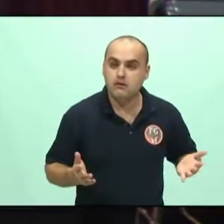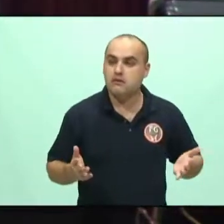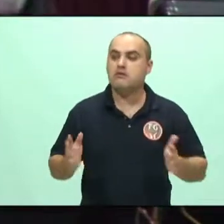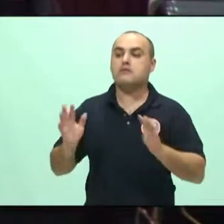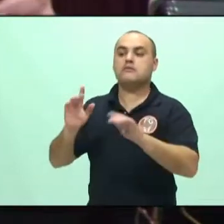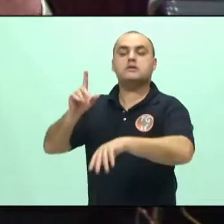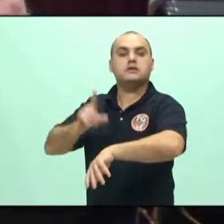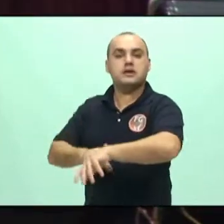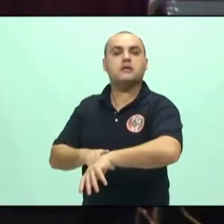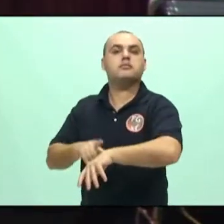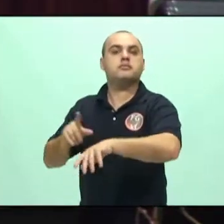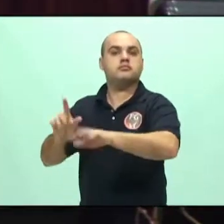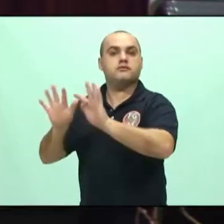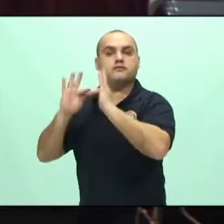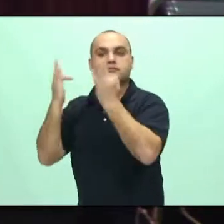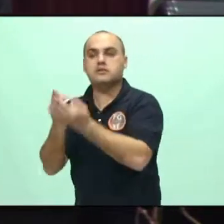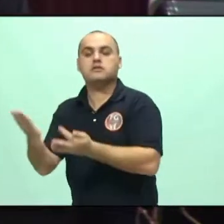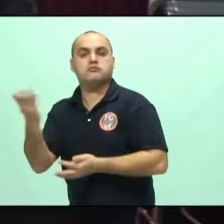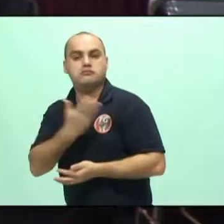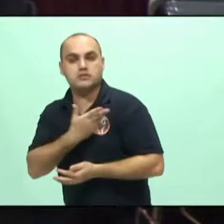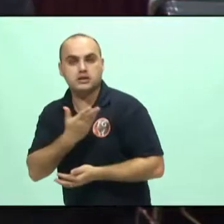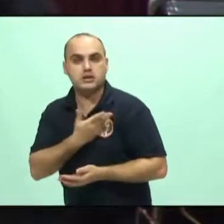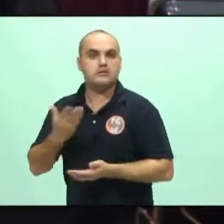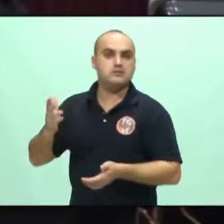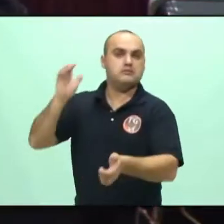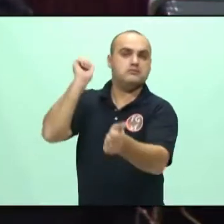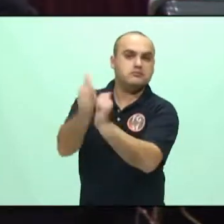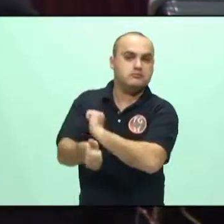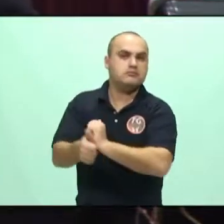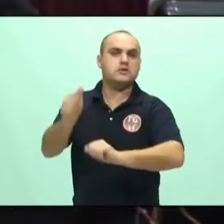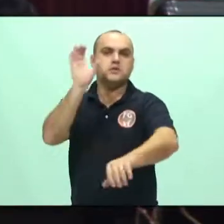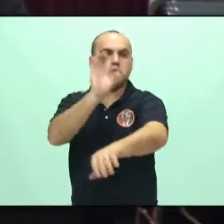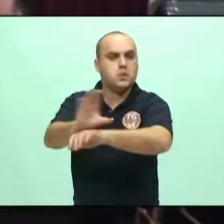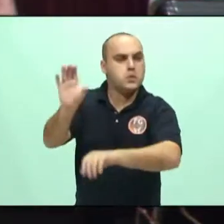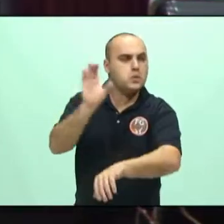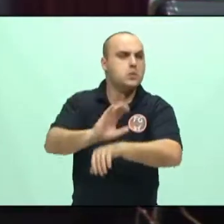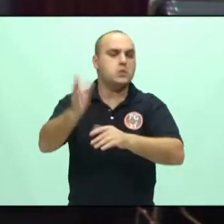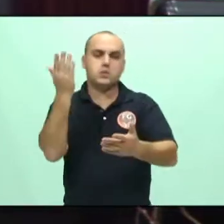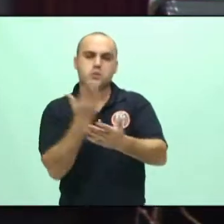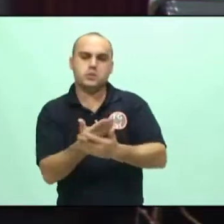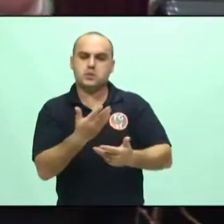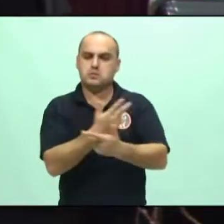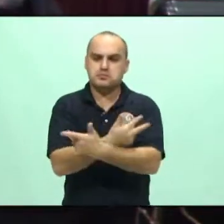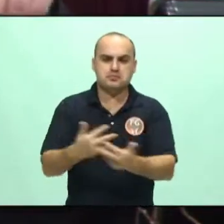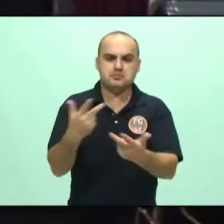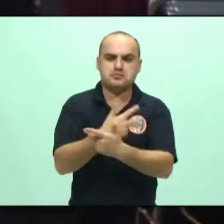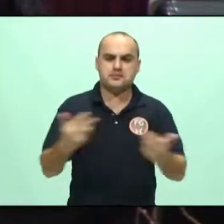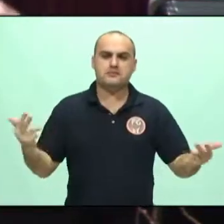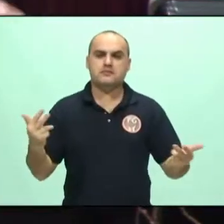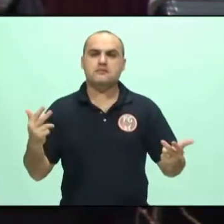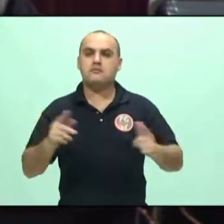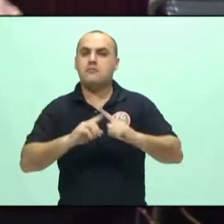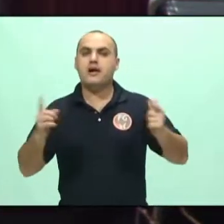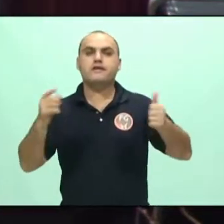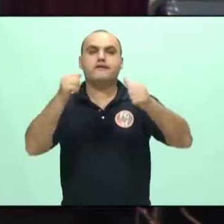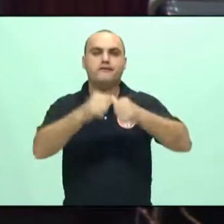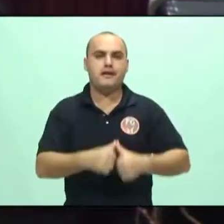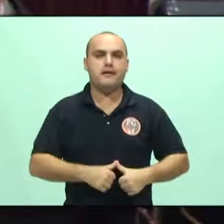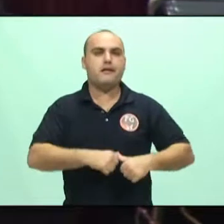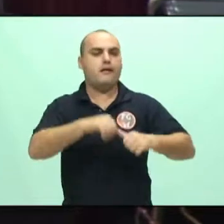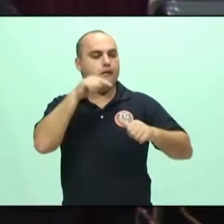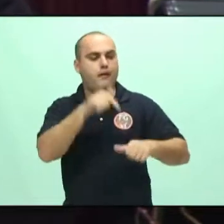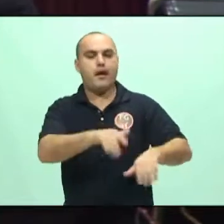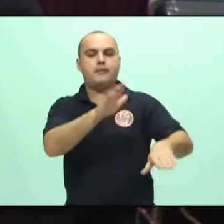estar junto aos nossos amigos praticando o esporte fazendo um curso estudando enfim e nós ficamos lá trancados presos